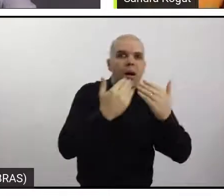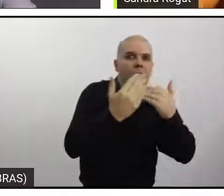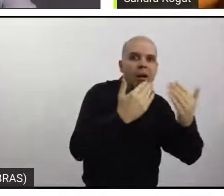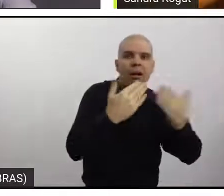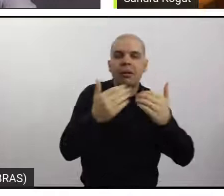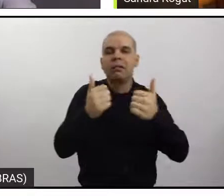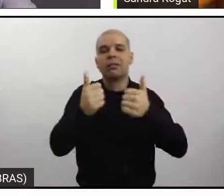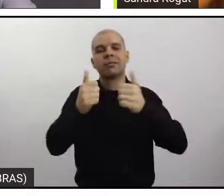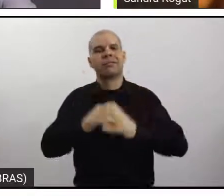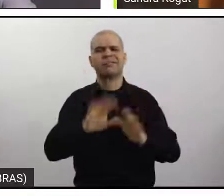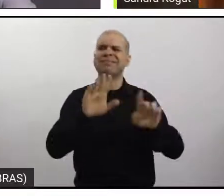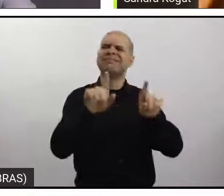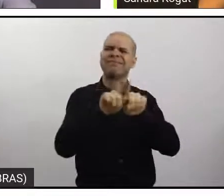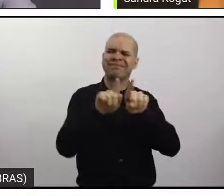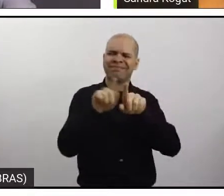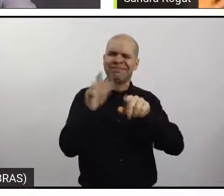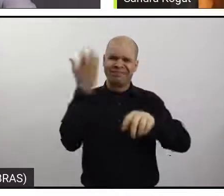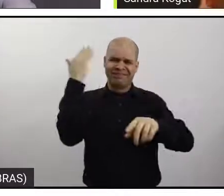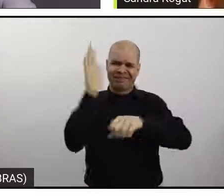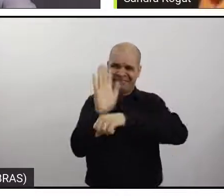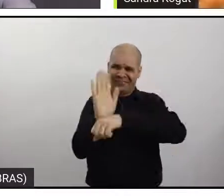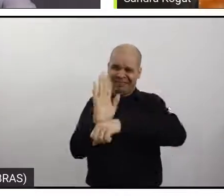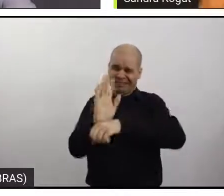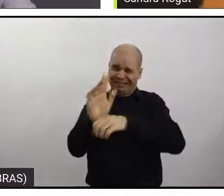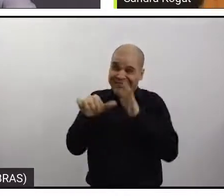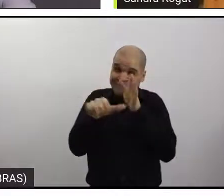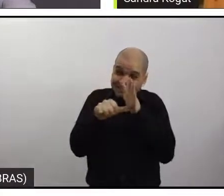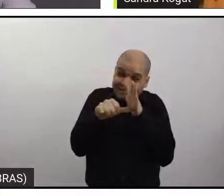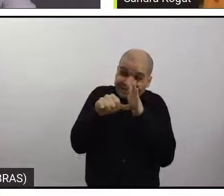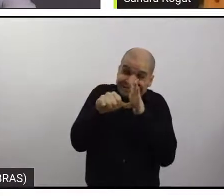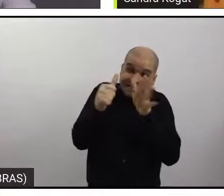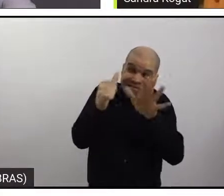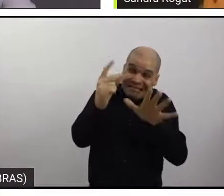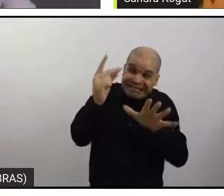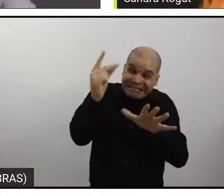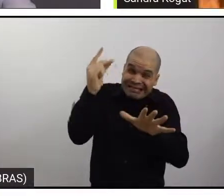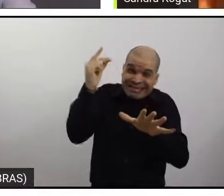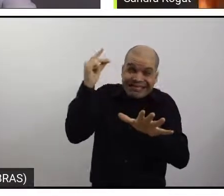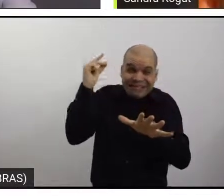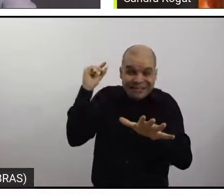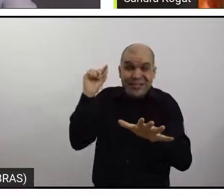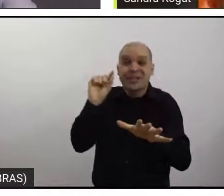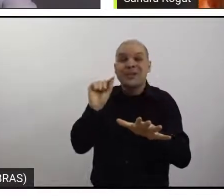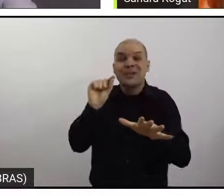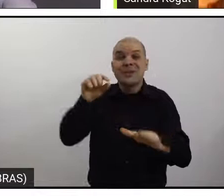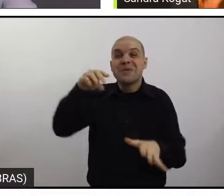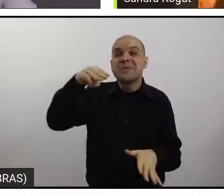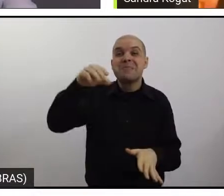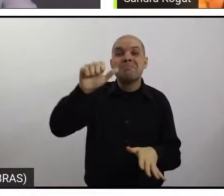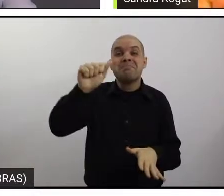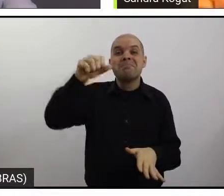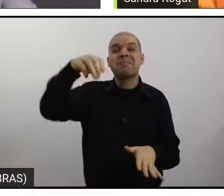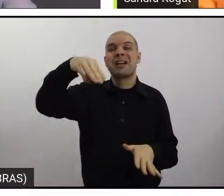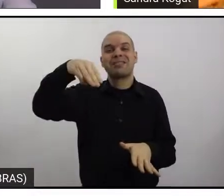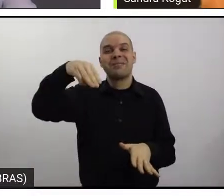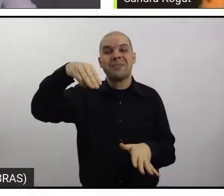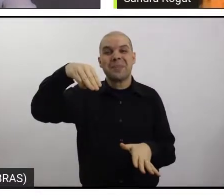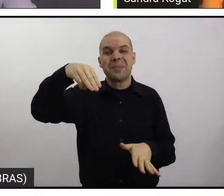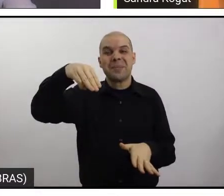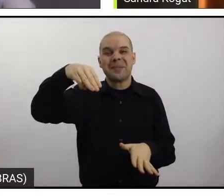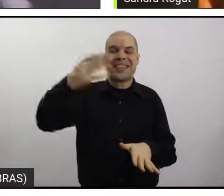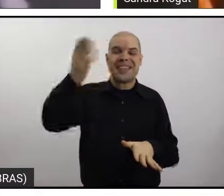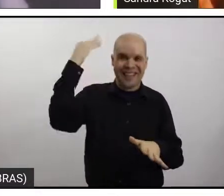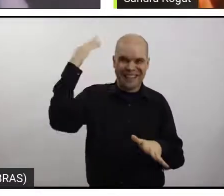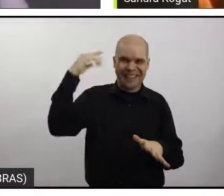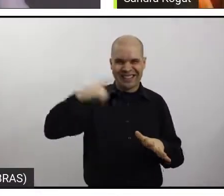nem tem aí, eu fui no MAM, com uma oficina de... Era um ateliê de escultura. Até foi quando